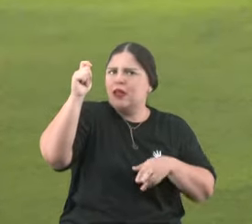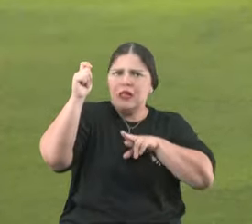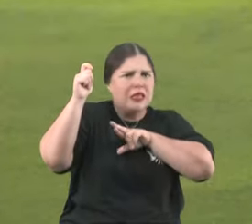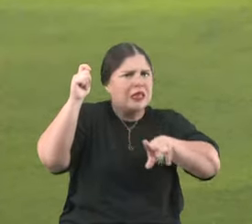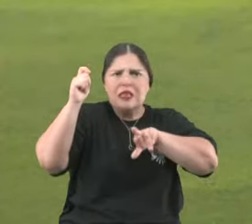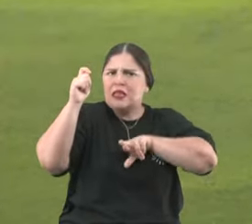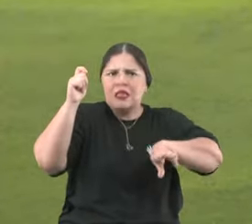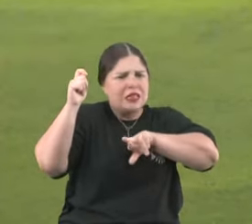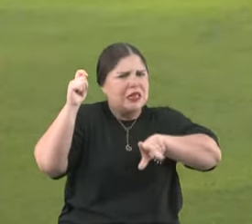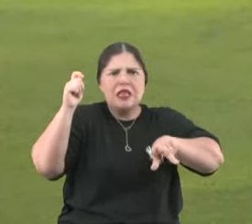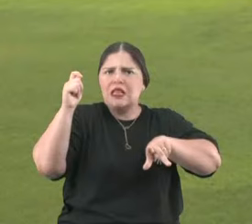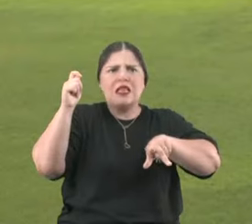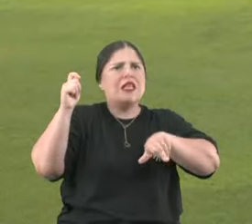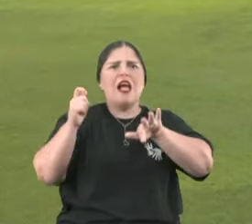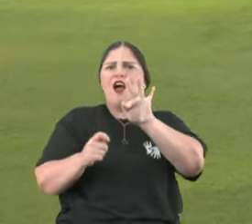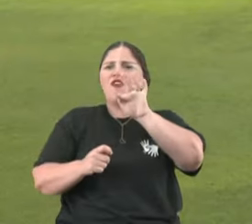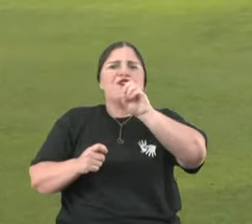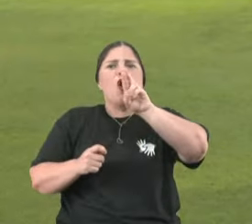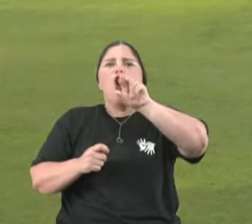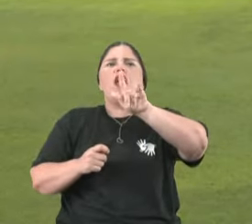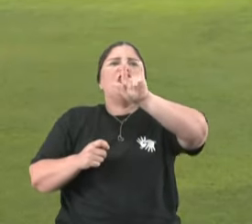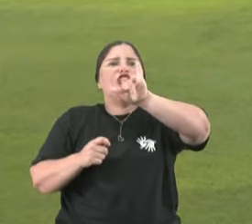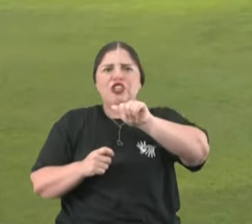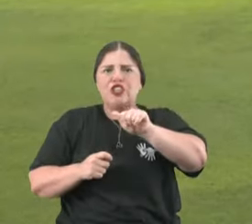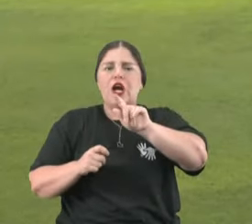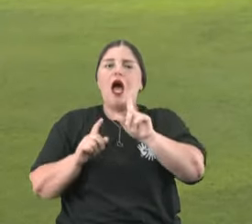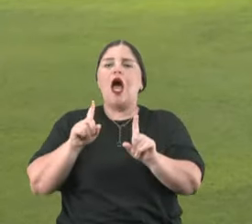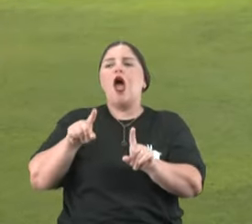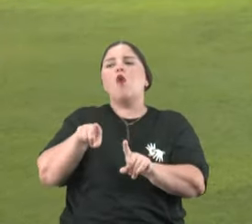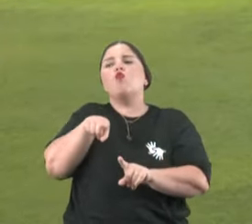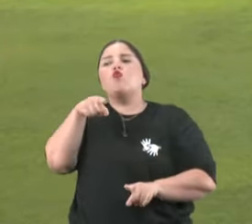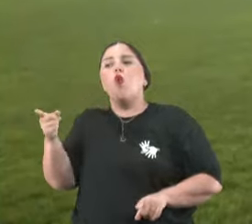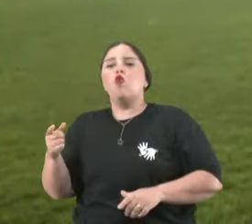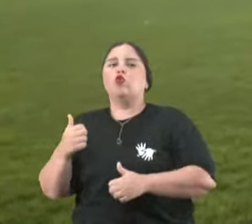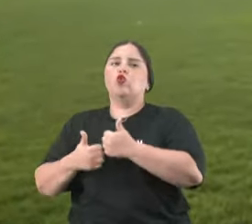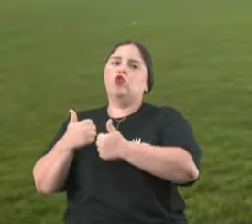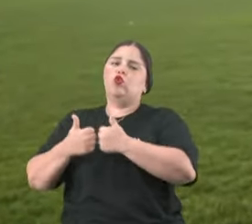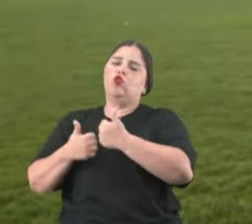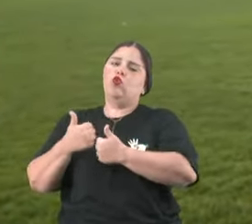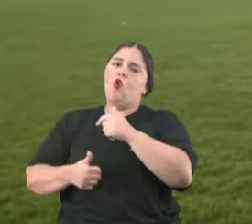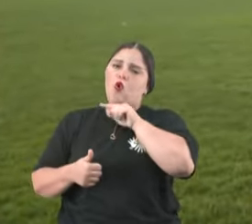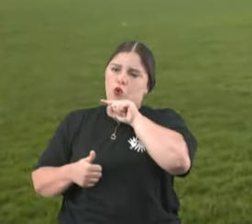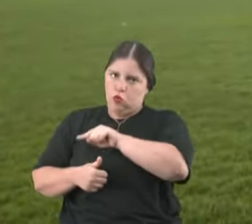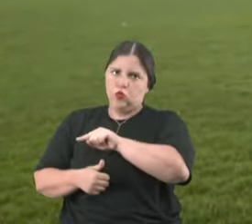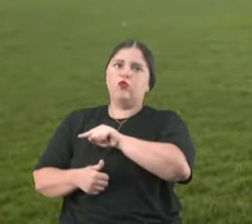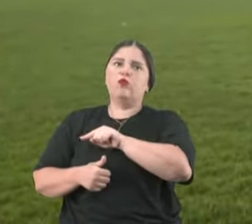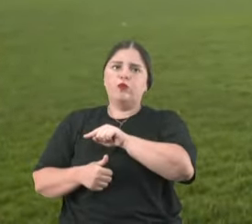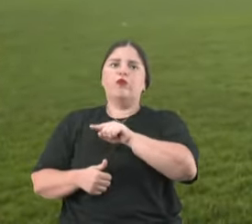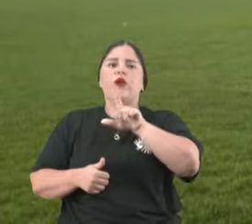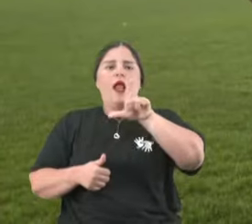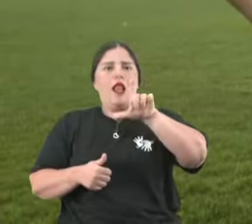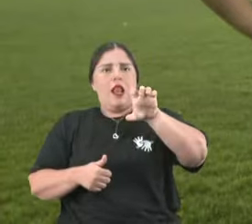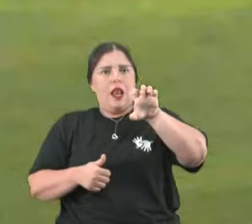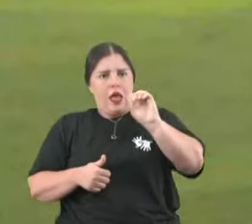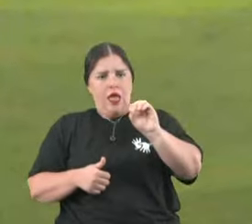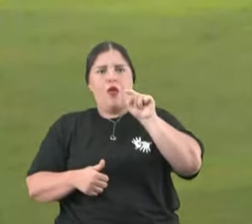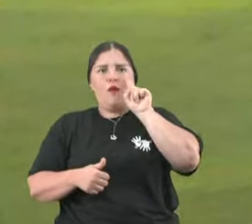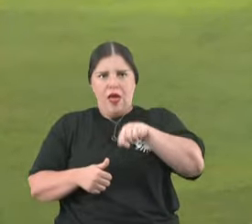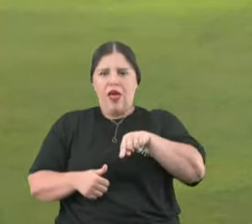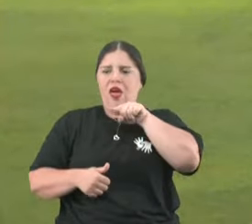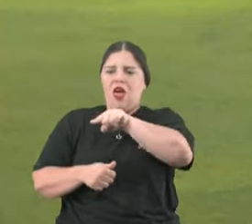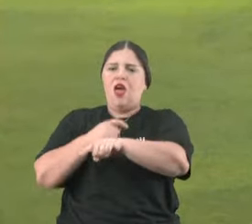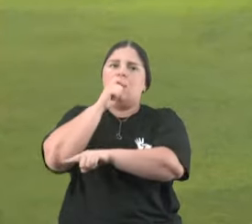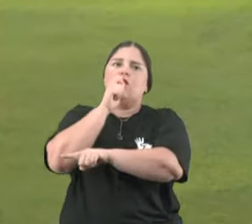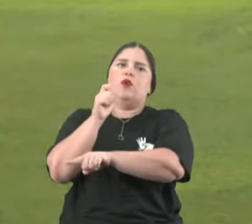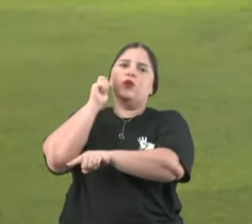Léo Pereira, então, tá confirmado. Confirmado, amarelo pro Léo Pereira e não pro Formiga, como a gente mostrou na imagem. O Flávio